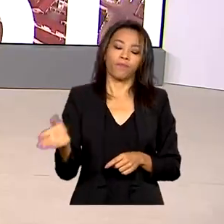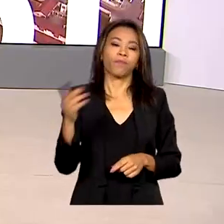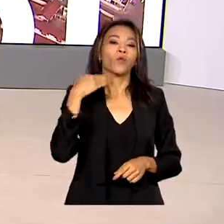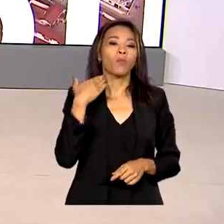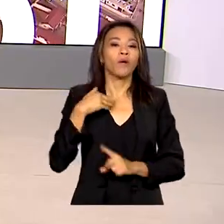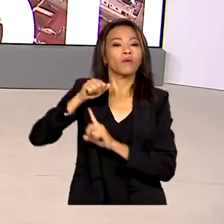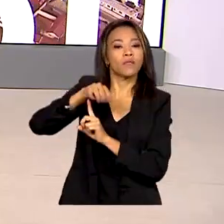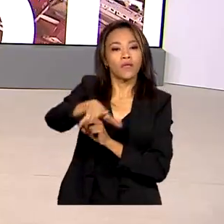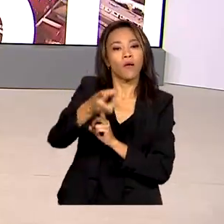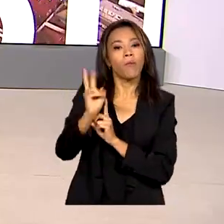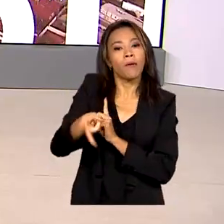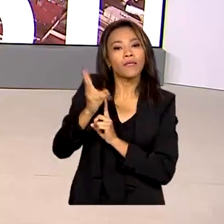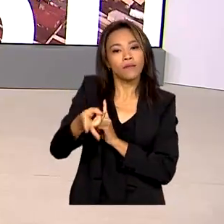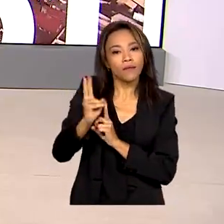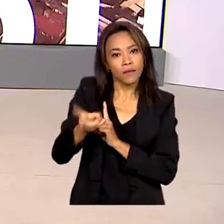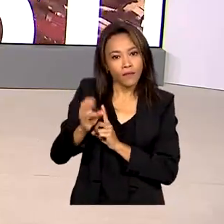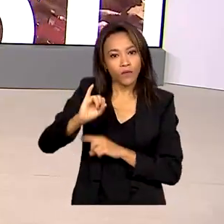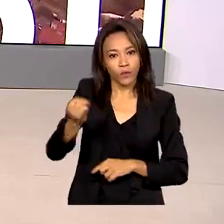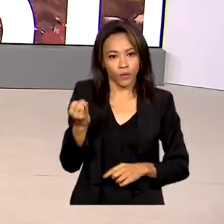de juros da economia em